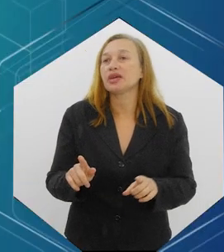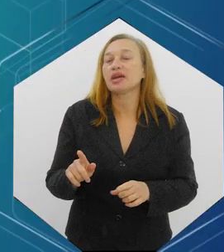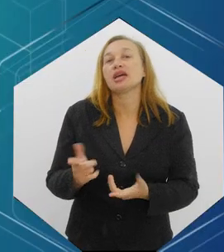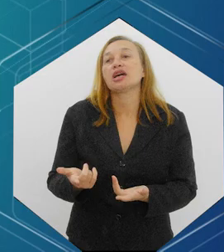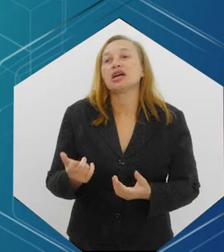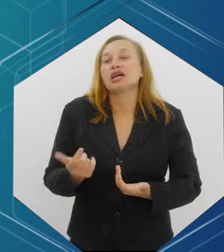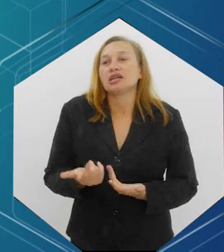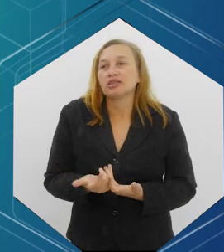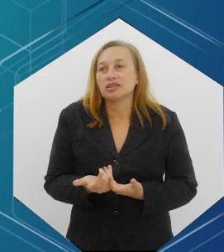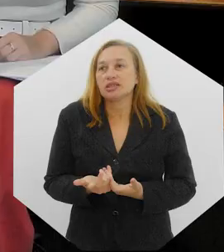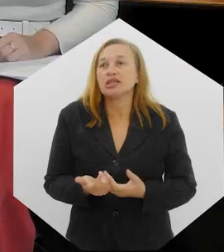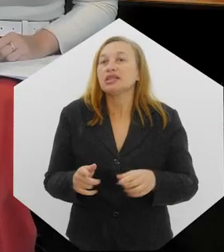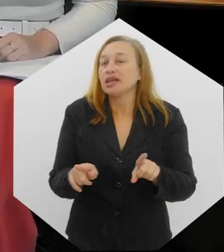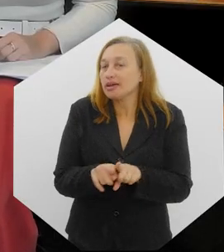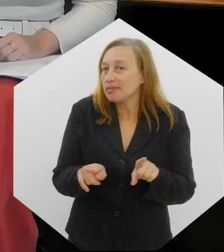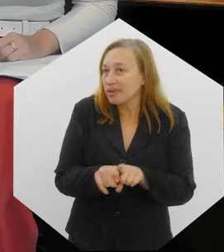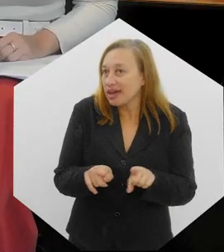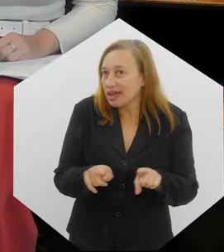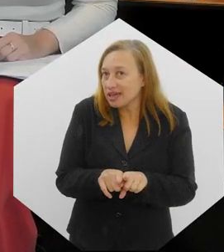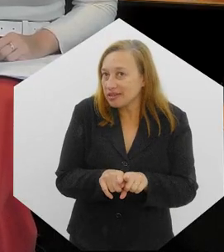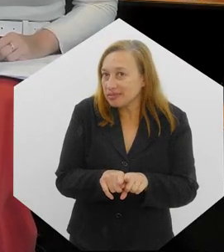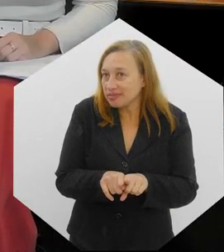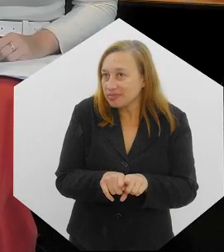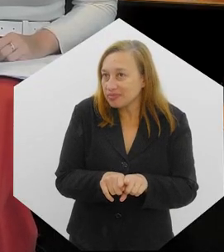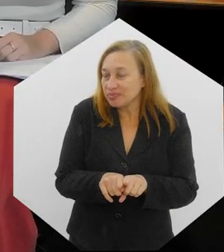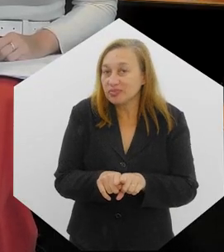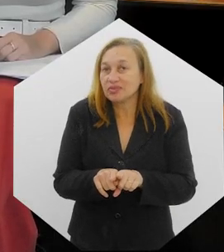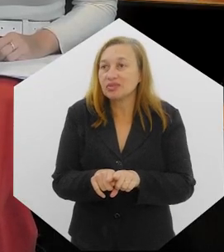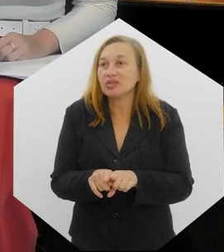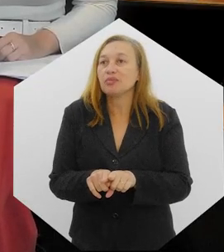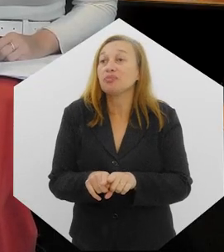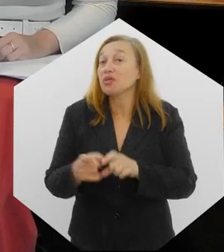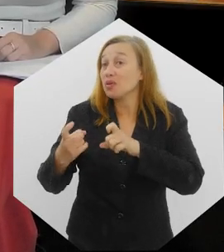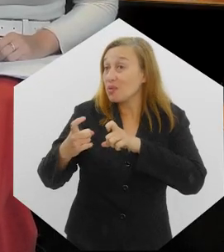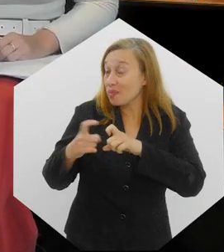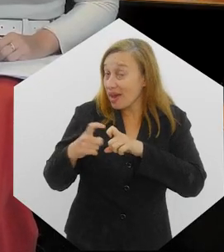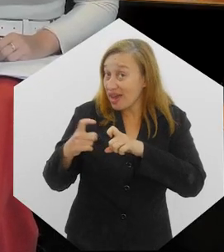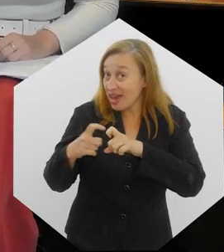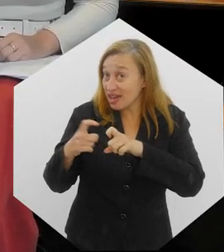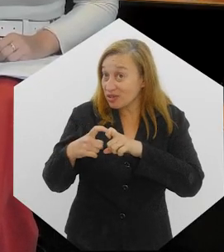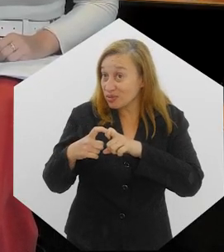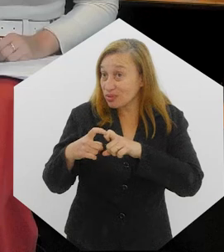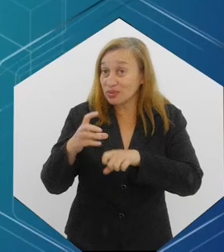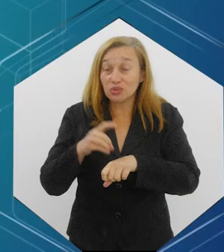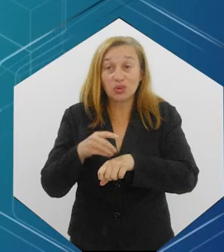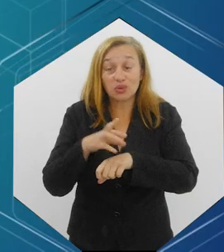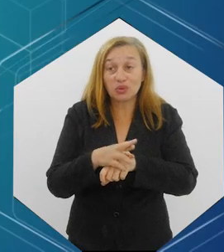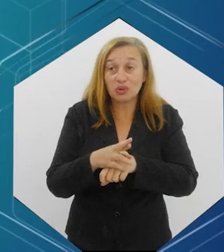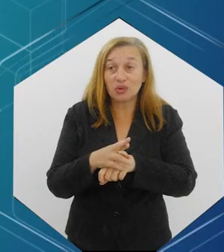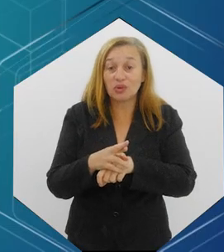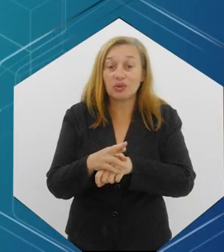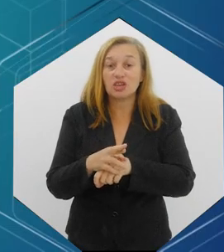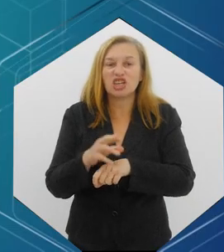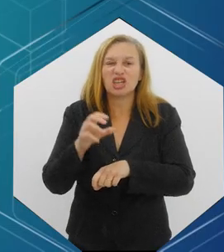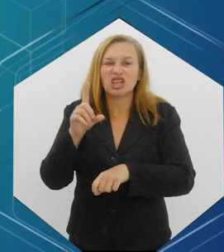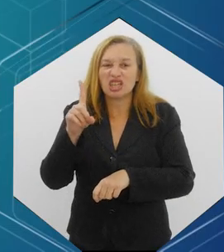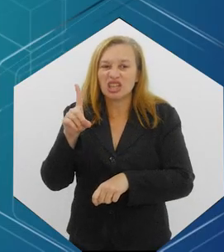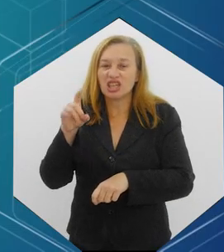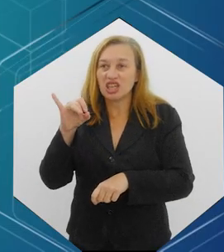da Sociedade Brasileira de Angiologia e de Cirurgia Vascular aqui no Rio de Janeiro, e o doutor Diego Silva Domingues de